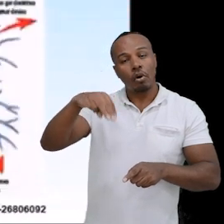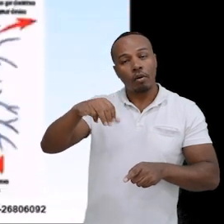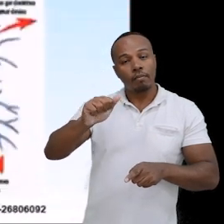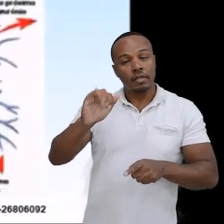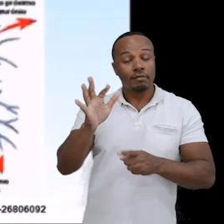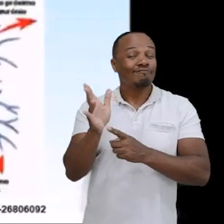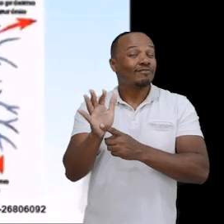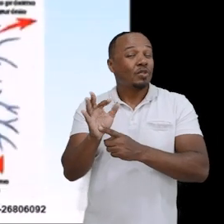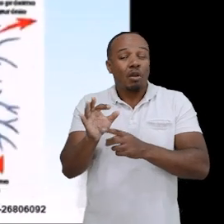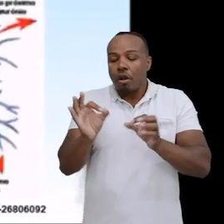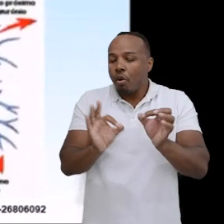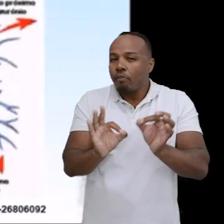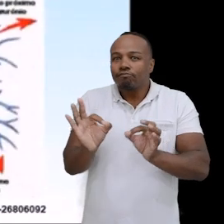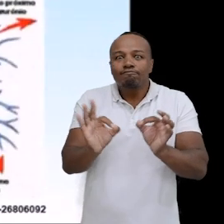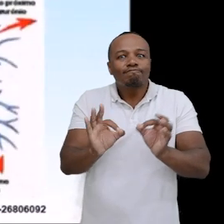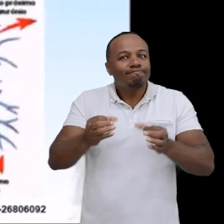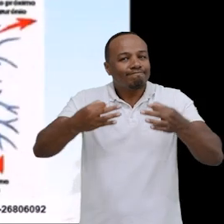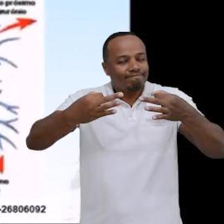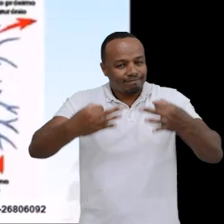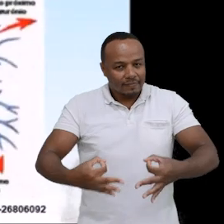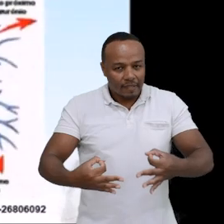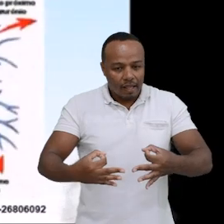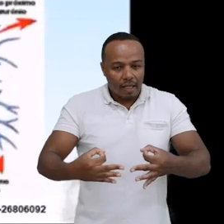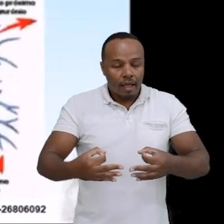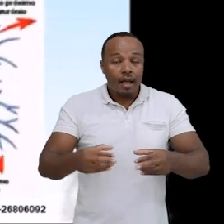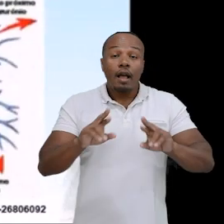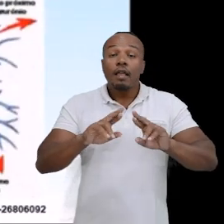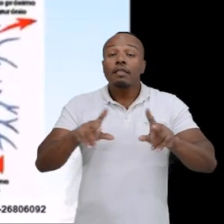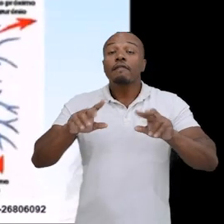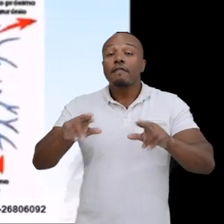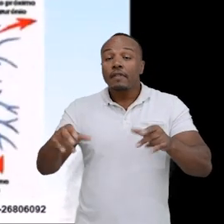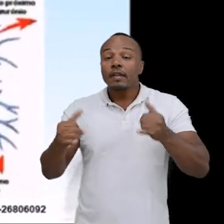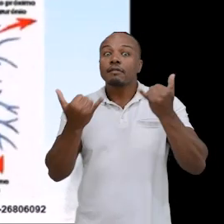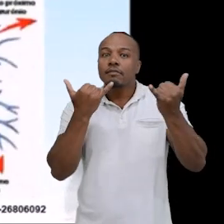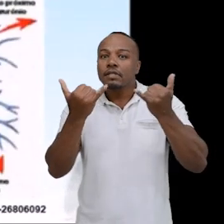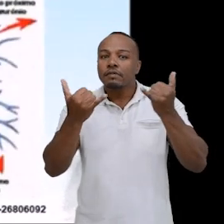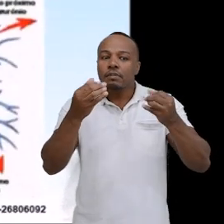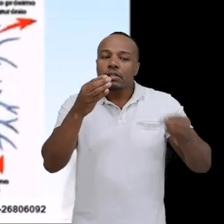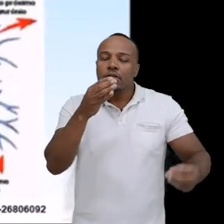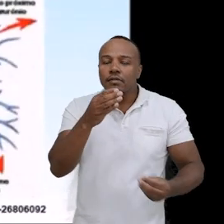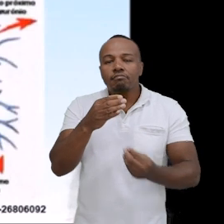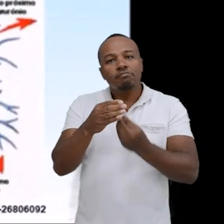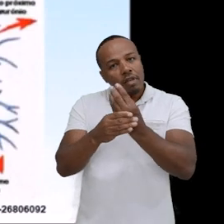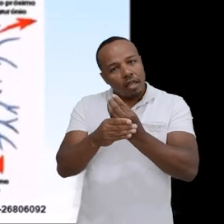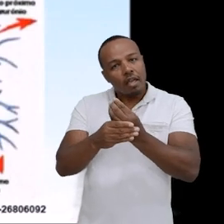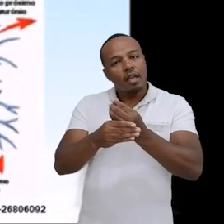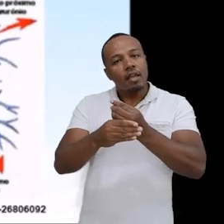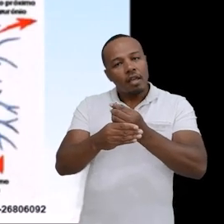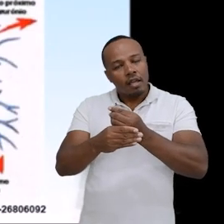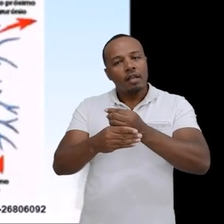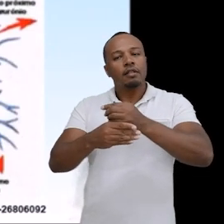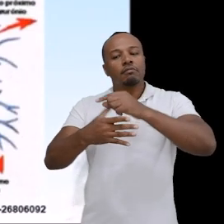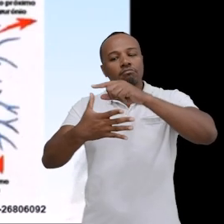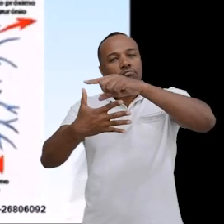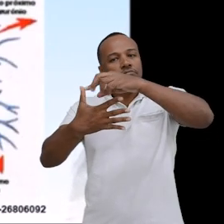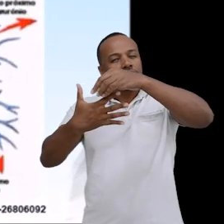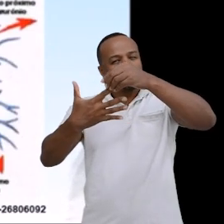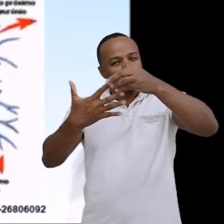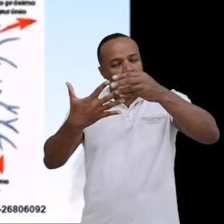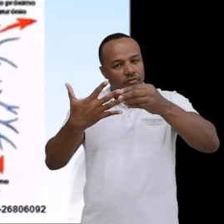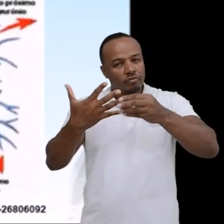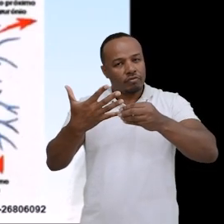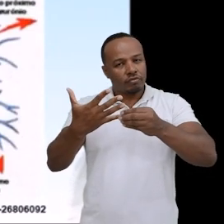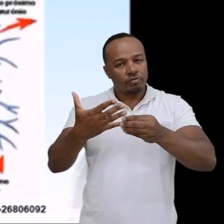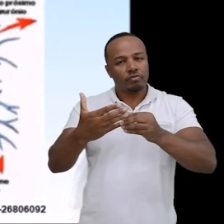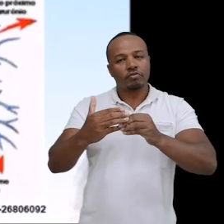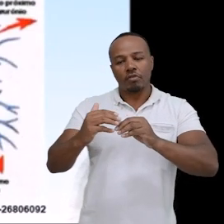tem um sentido único. As diferentes informações entram pelas dendrites, é processada, analisada